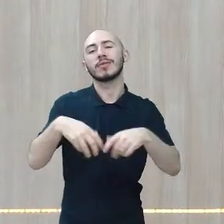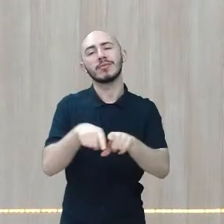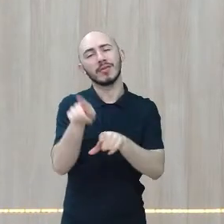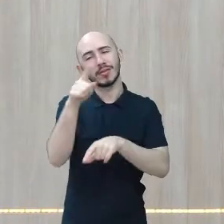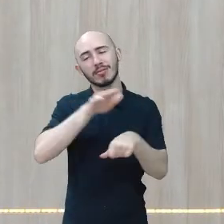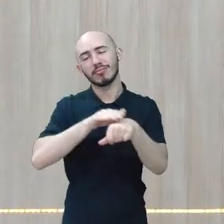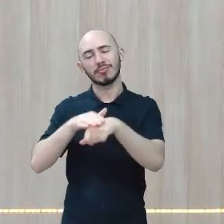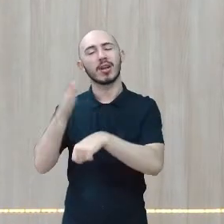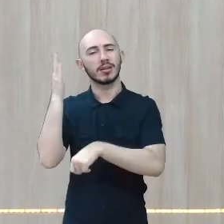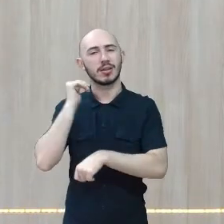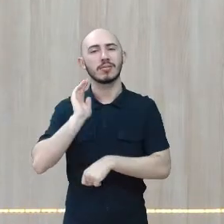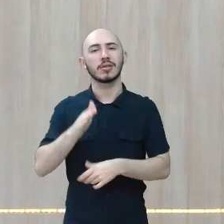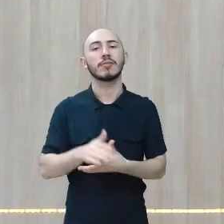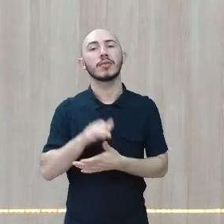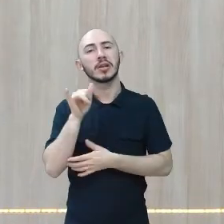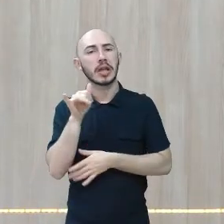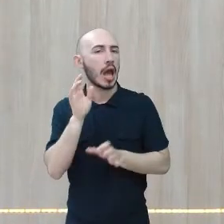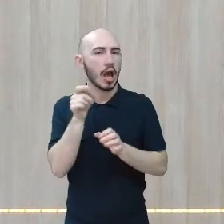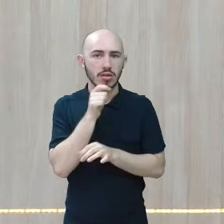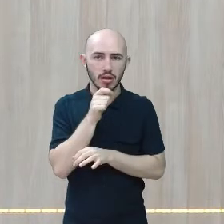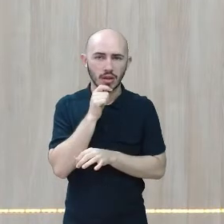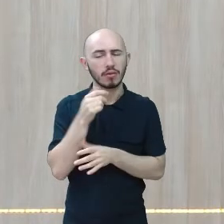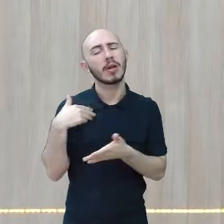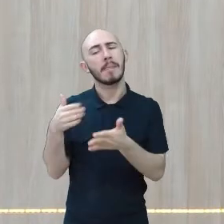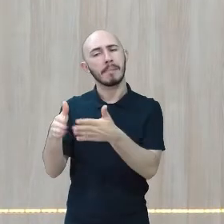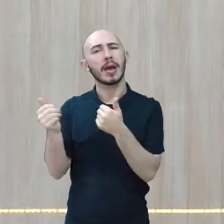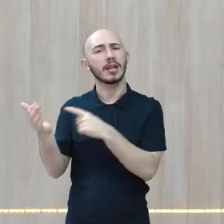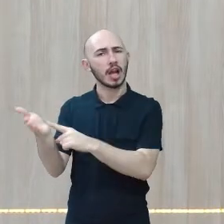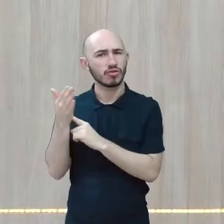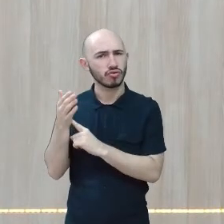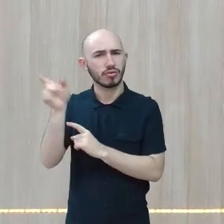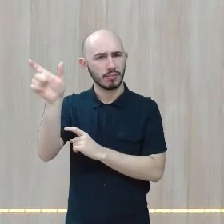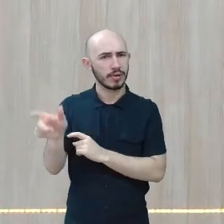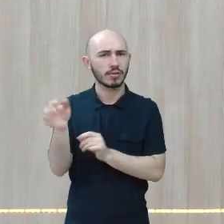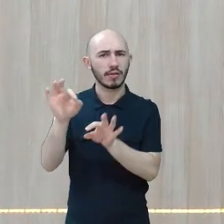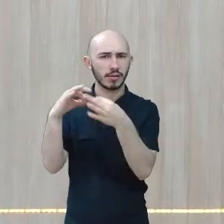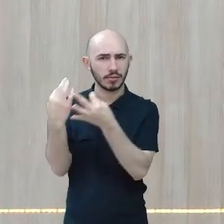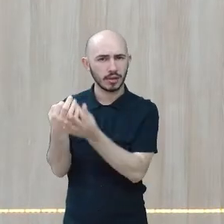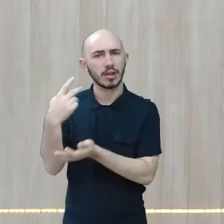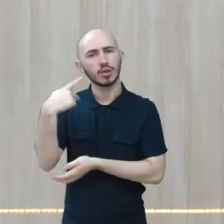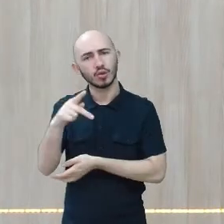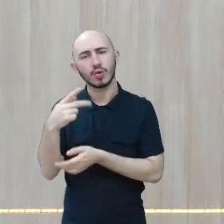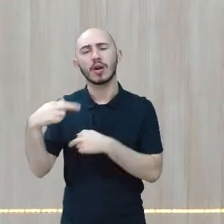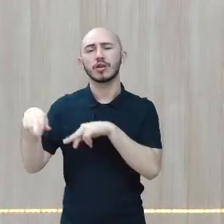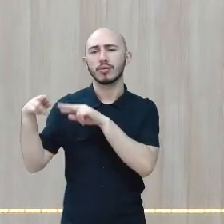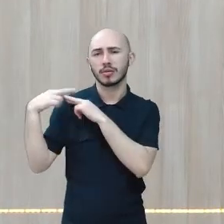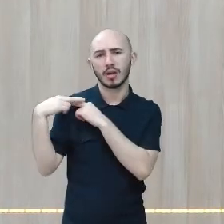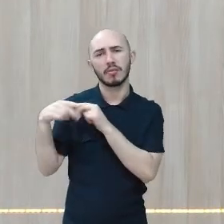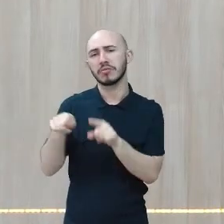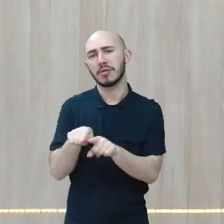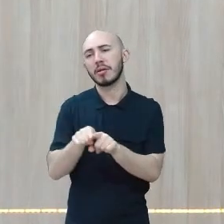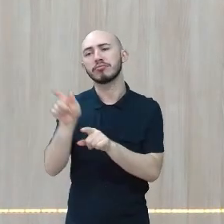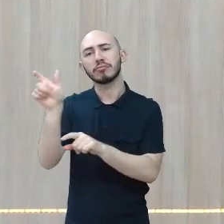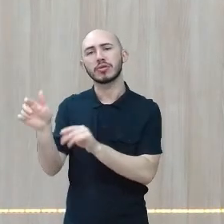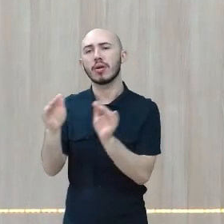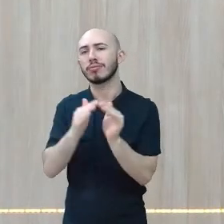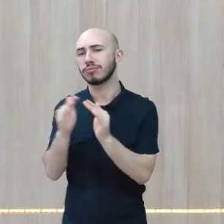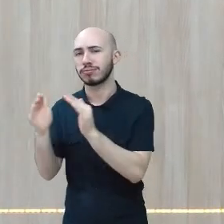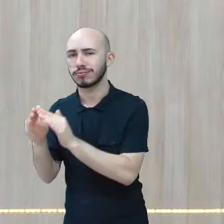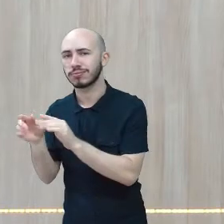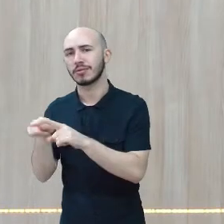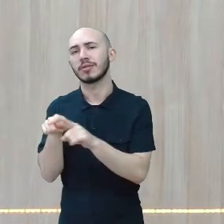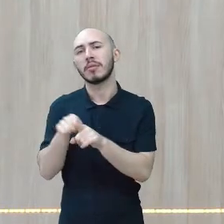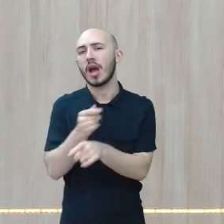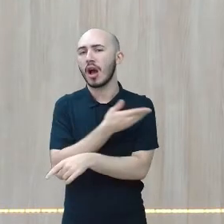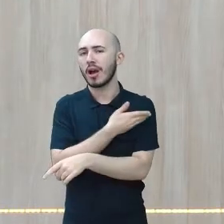essa informação. Se você não consegue, pede ajuda para alguém da sua família, o seu responsável, o vizinho, o colega que sabe